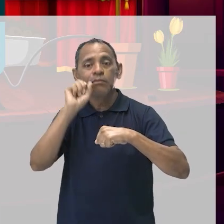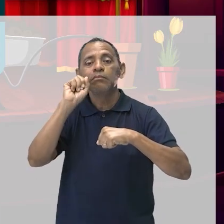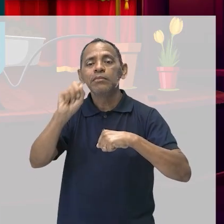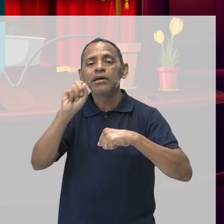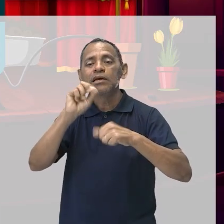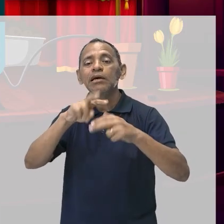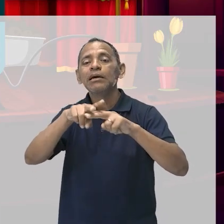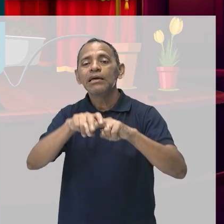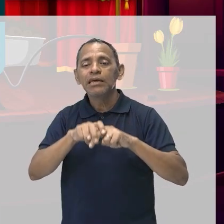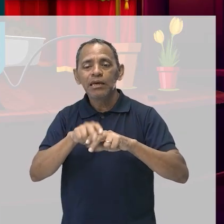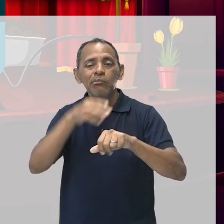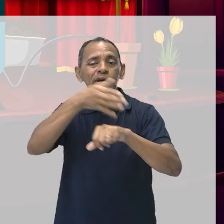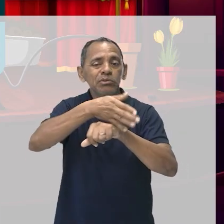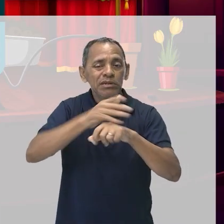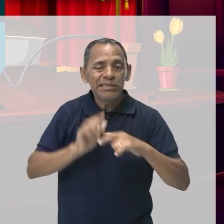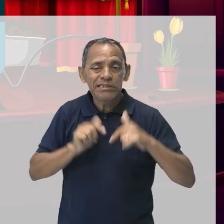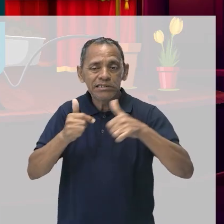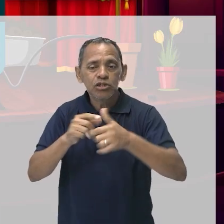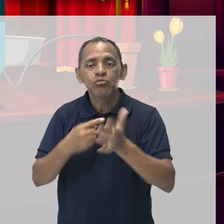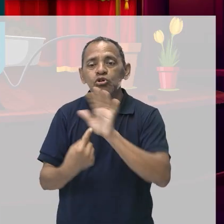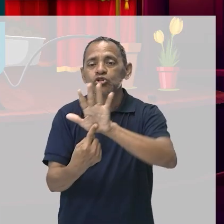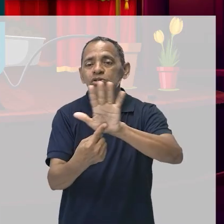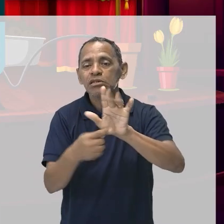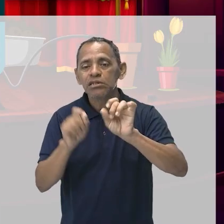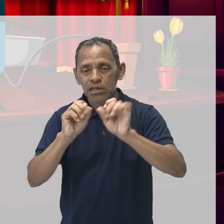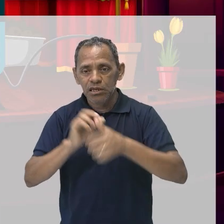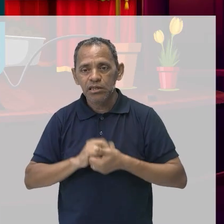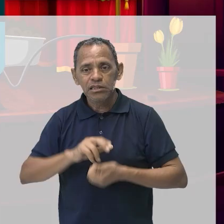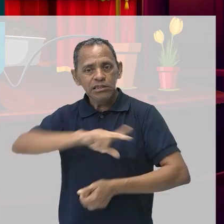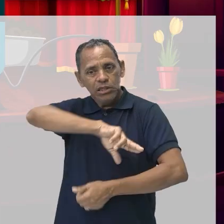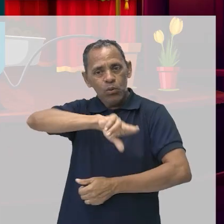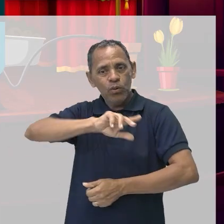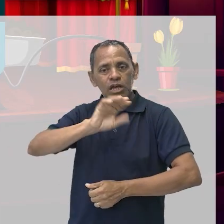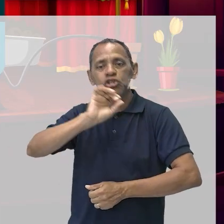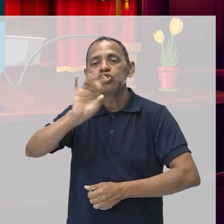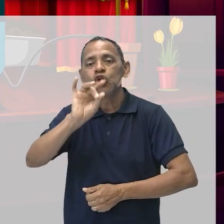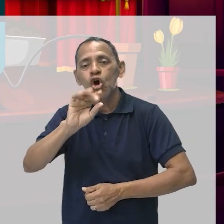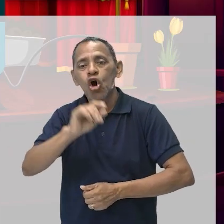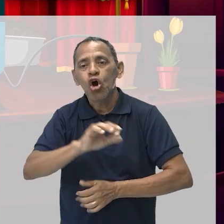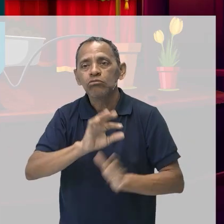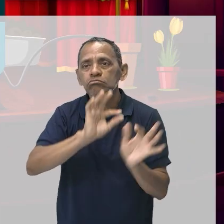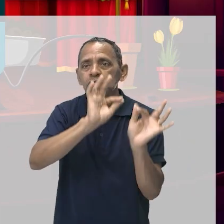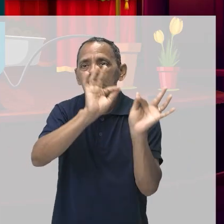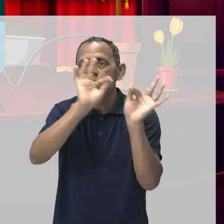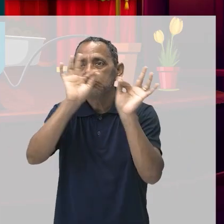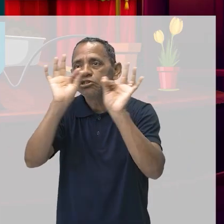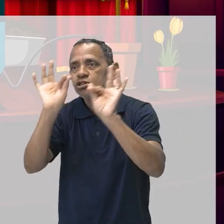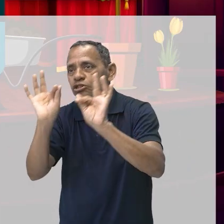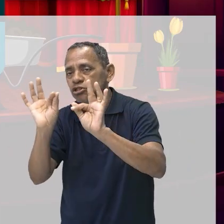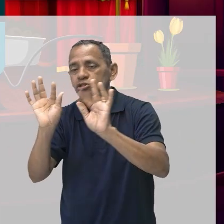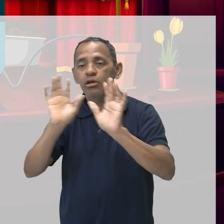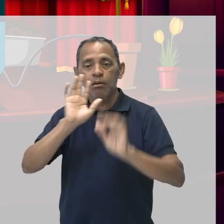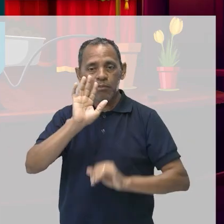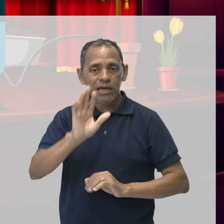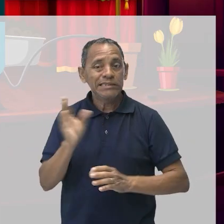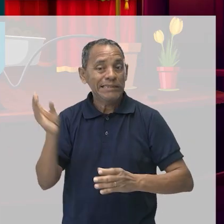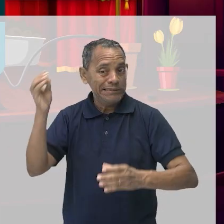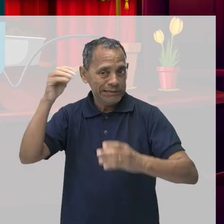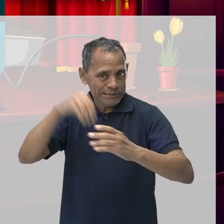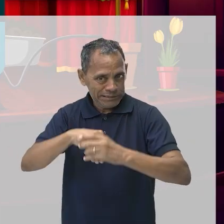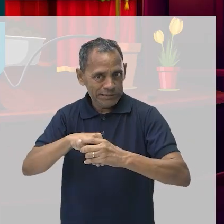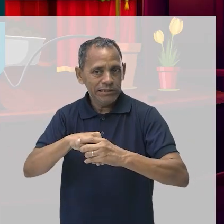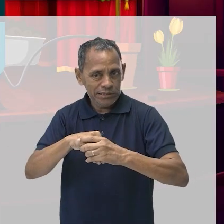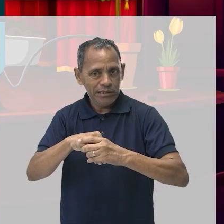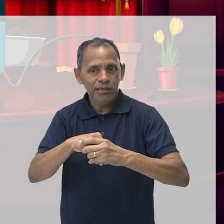ação, mostrando que ele não é apenas passivo, mas parte da experiência cênica,